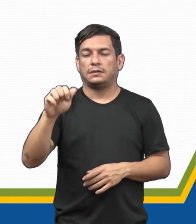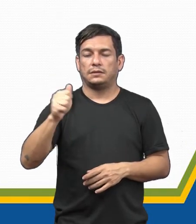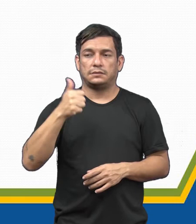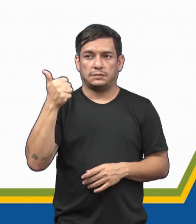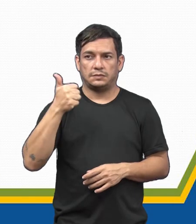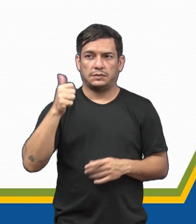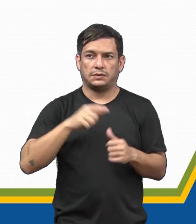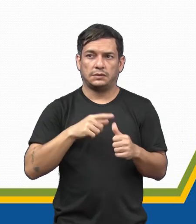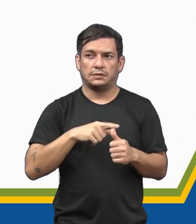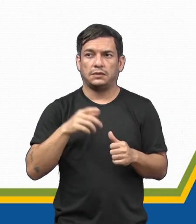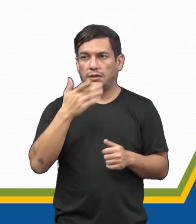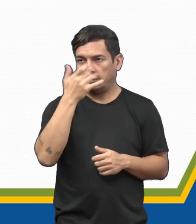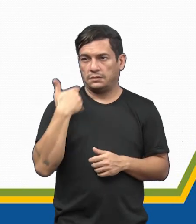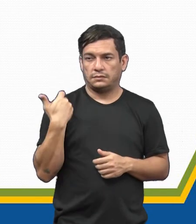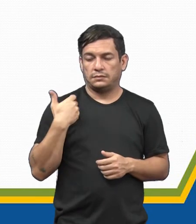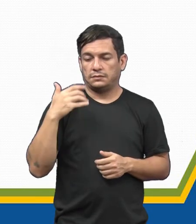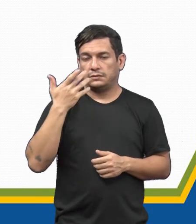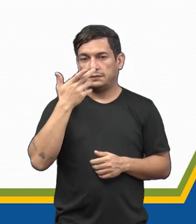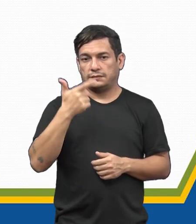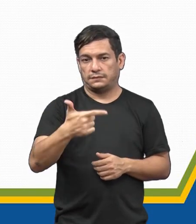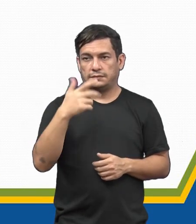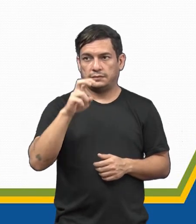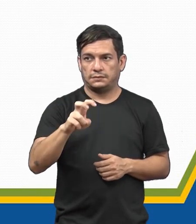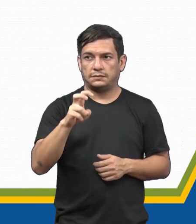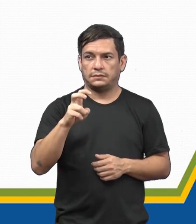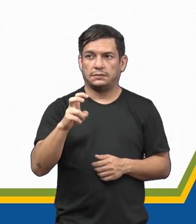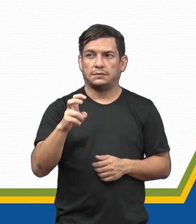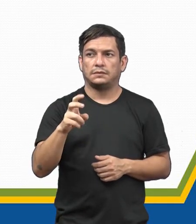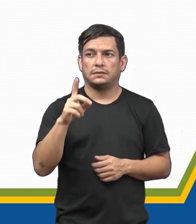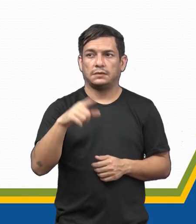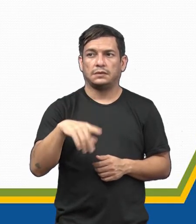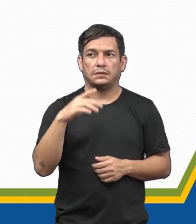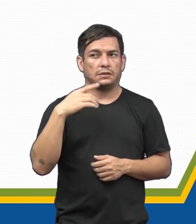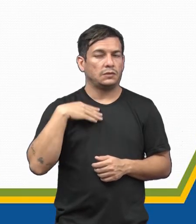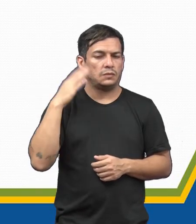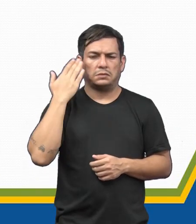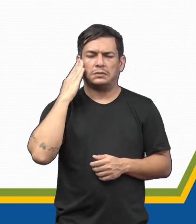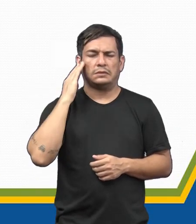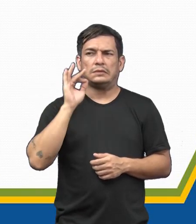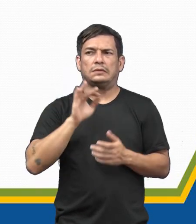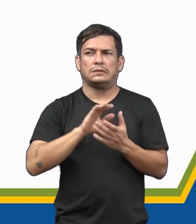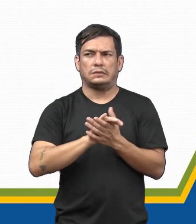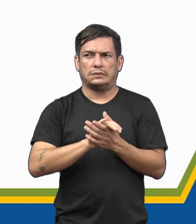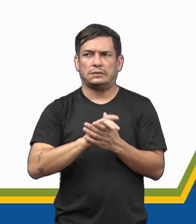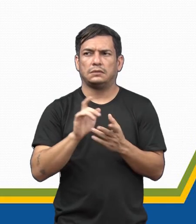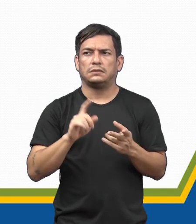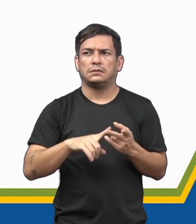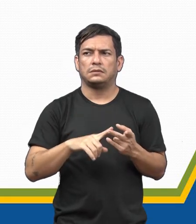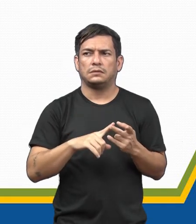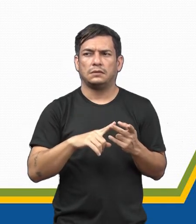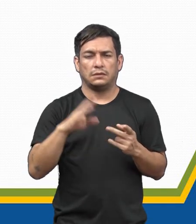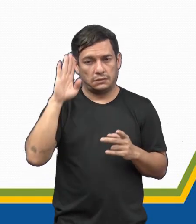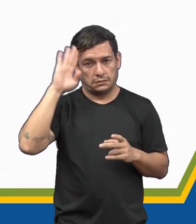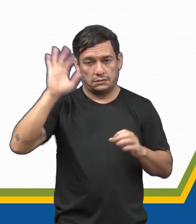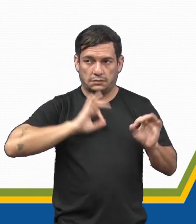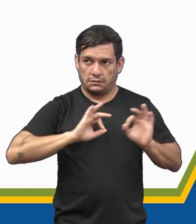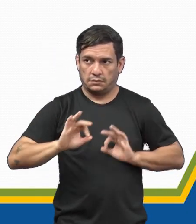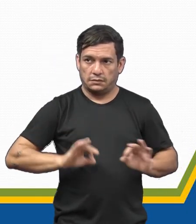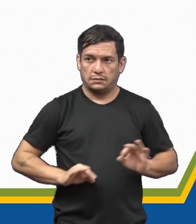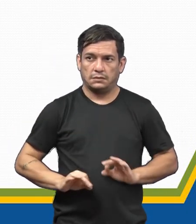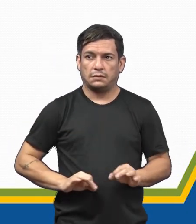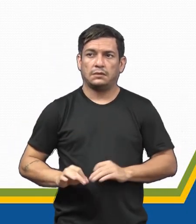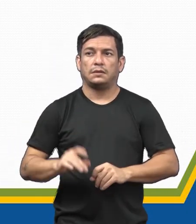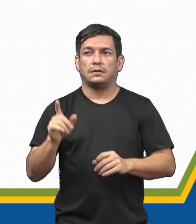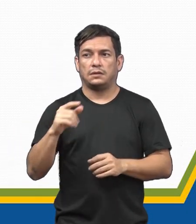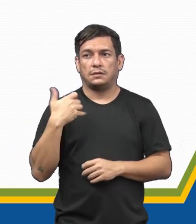Primeiro, os menores de 25 anos, nos quais se não compreendem os casados, os oficiais militares